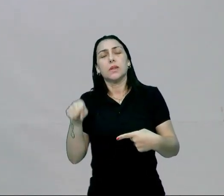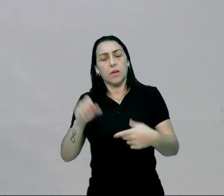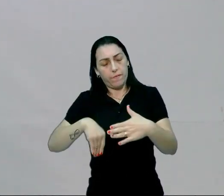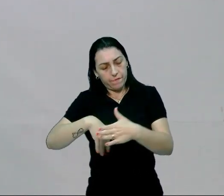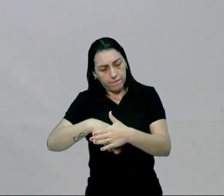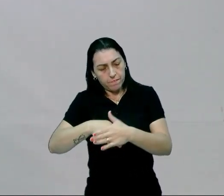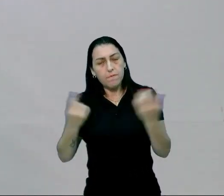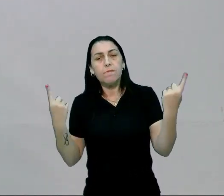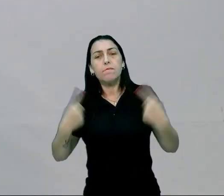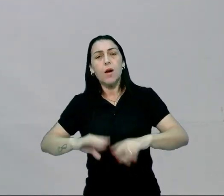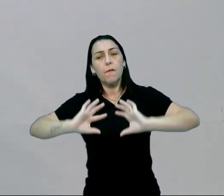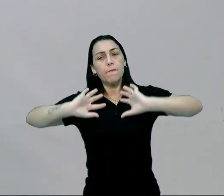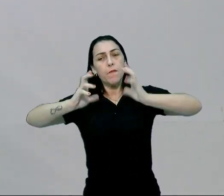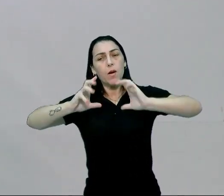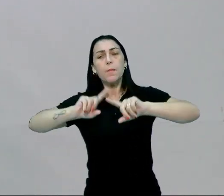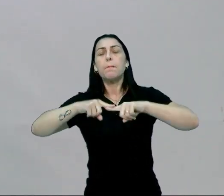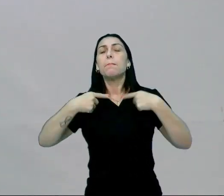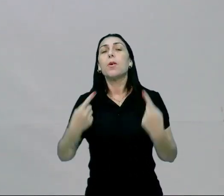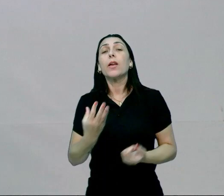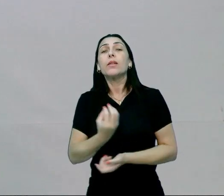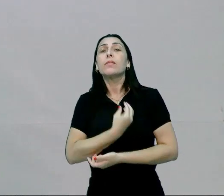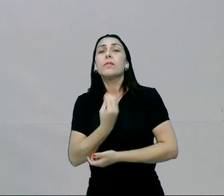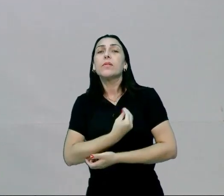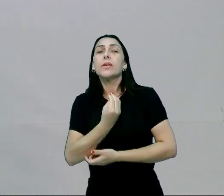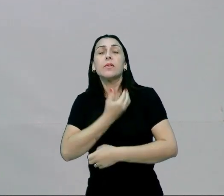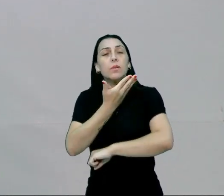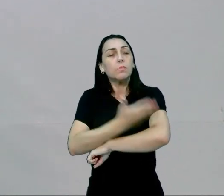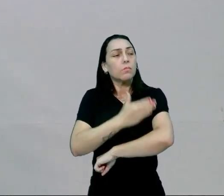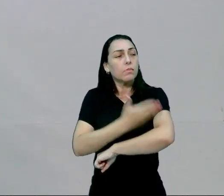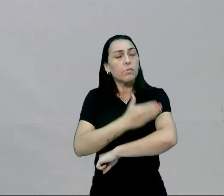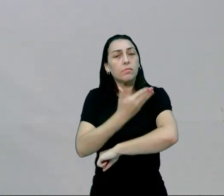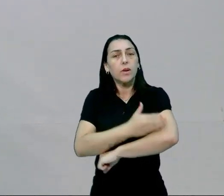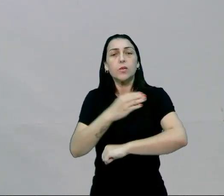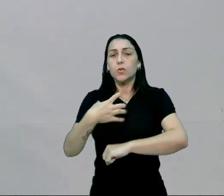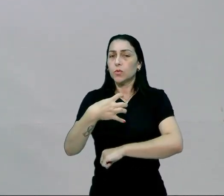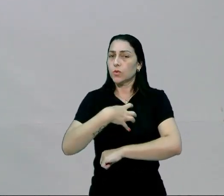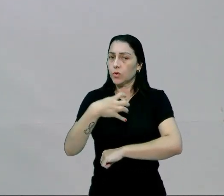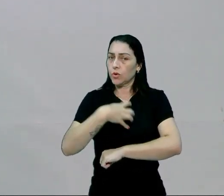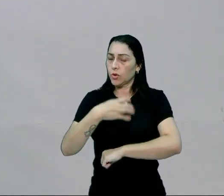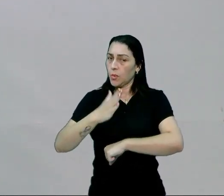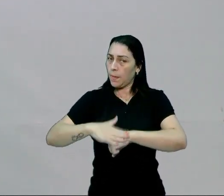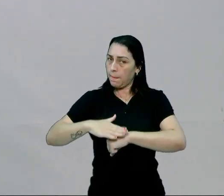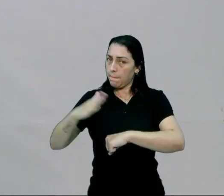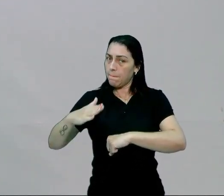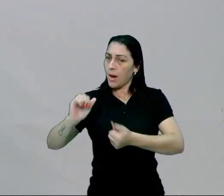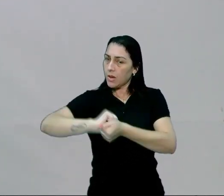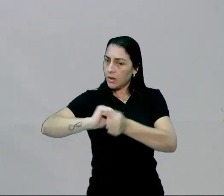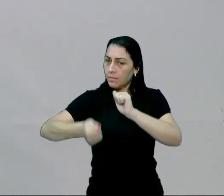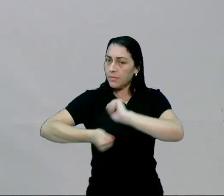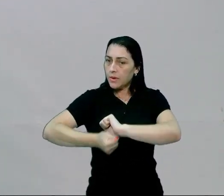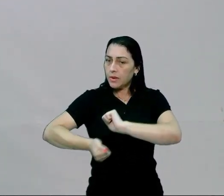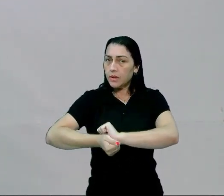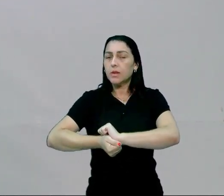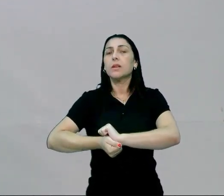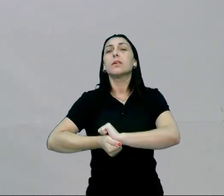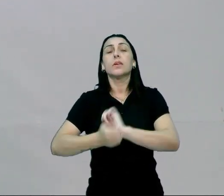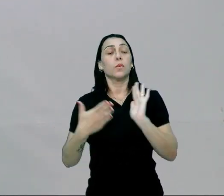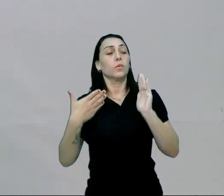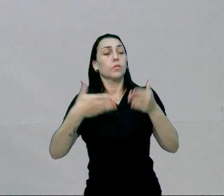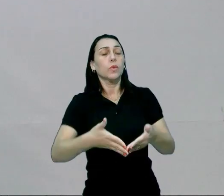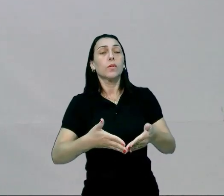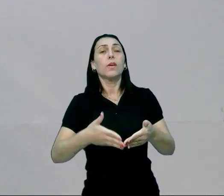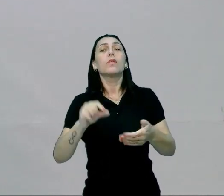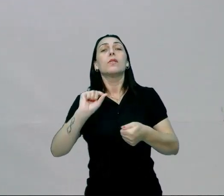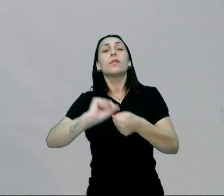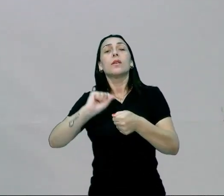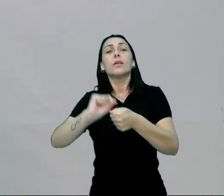gente vai jogar um vôlei, porque a gente está ali vivenciando uma prática esportiva de uma forma um pouco mais adaptada. A ênfase, quando a